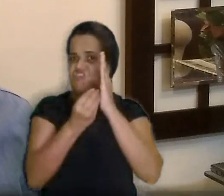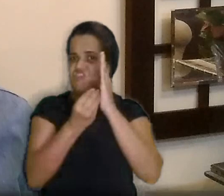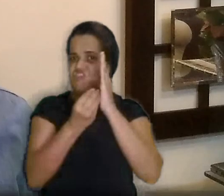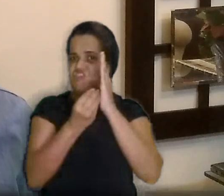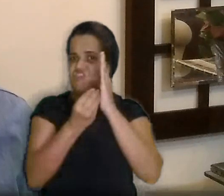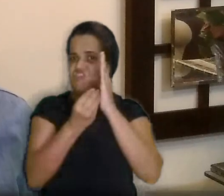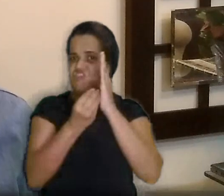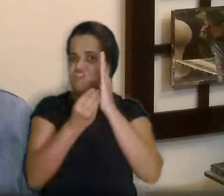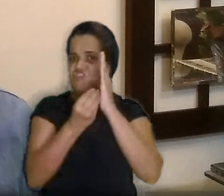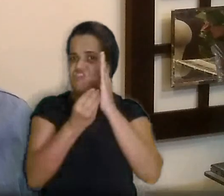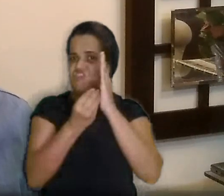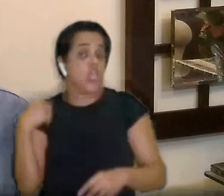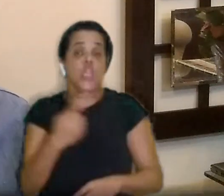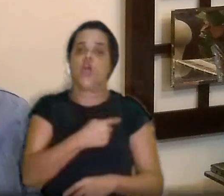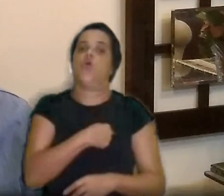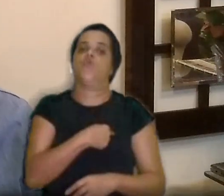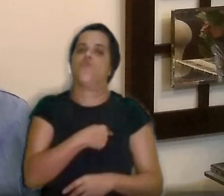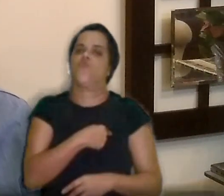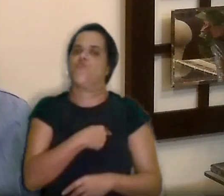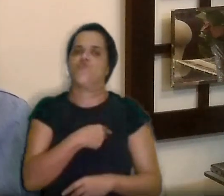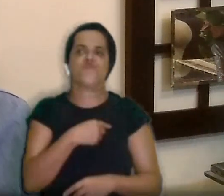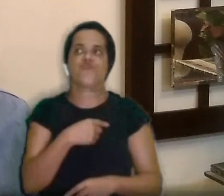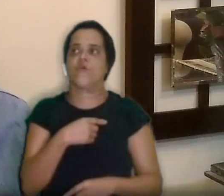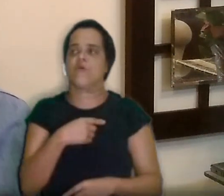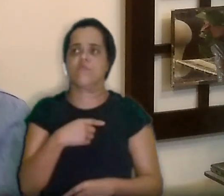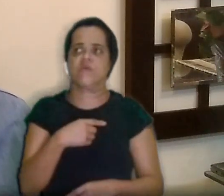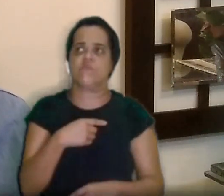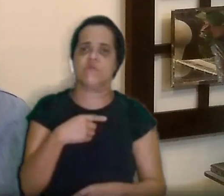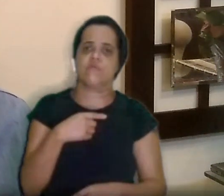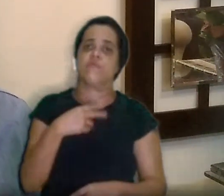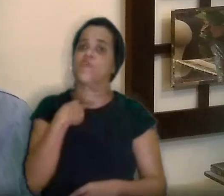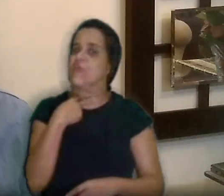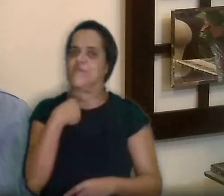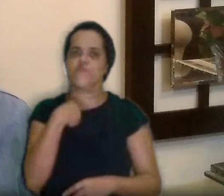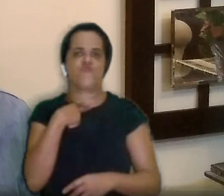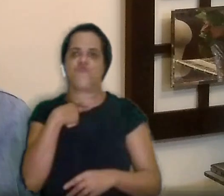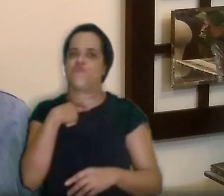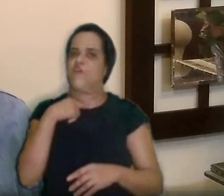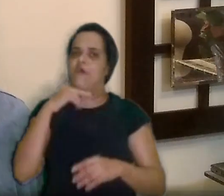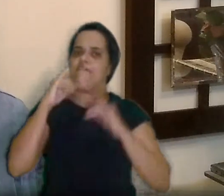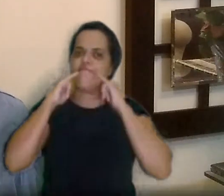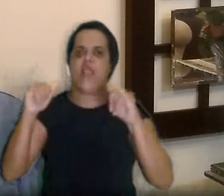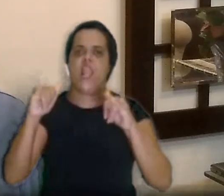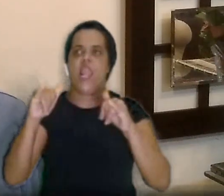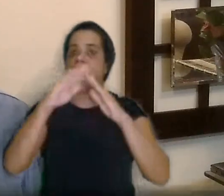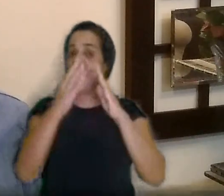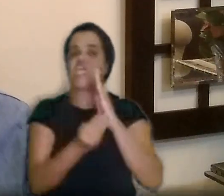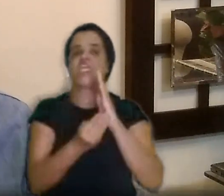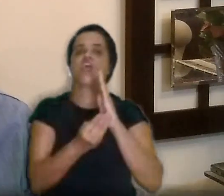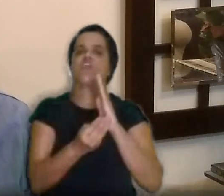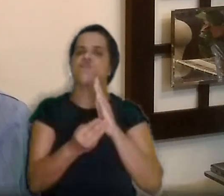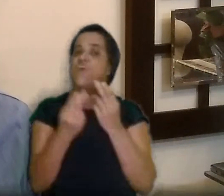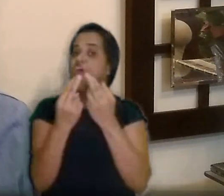igreja com o templo. Nós vamos suspender ao longo desses dias as atividades da congregação no templo,